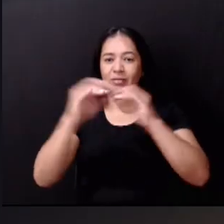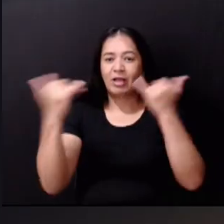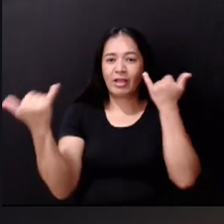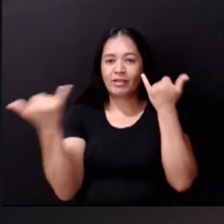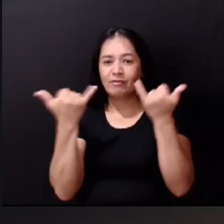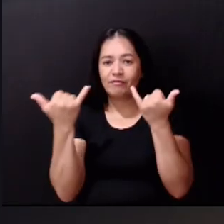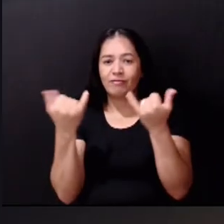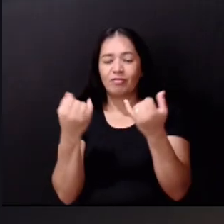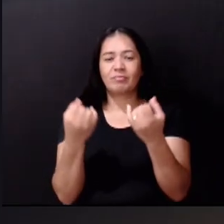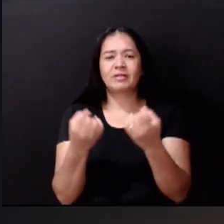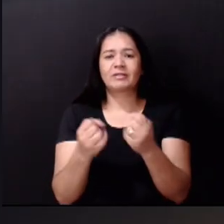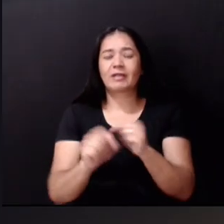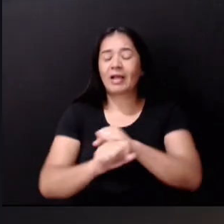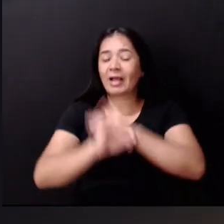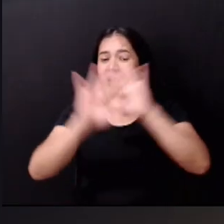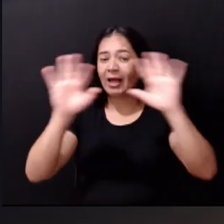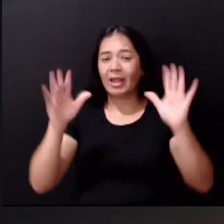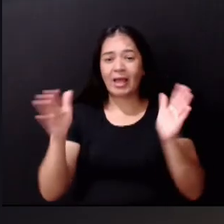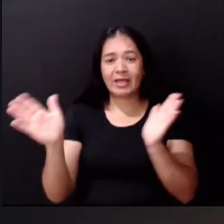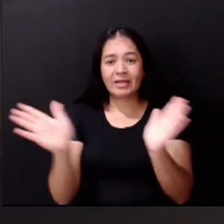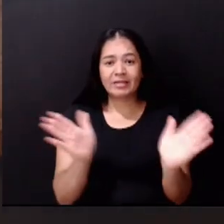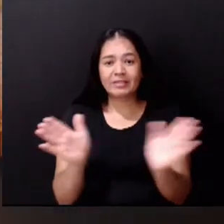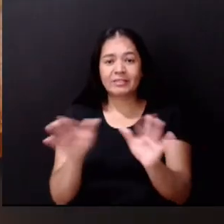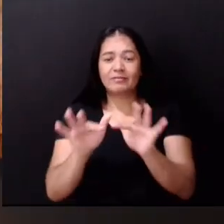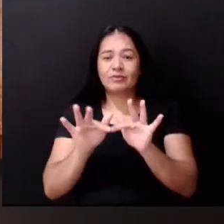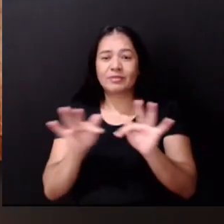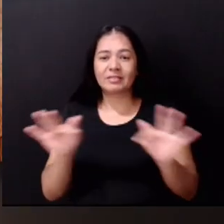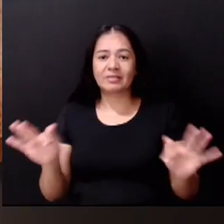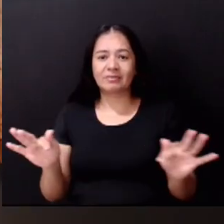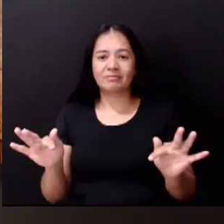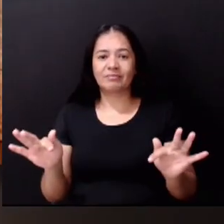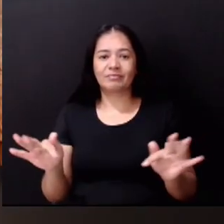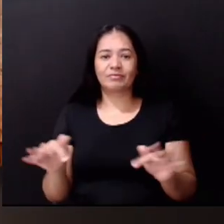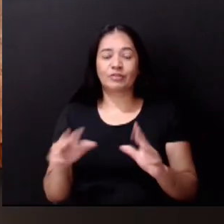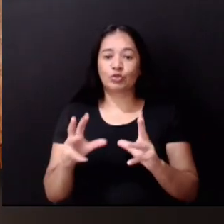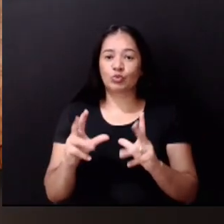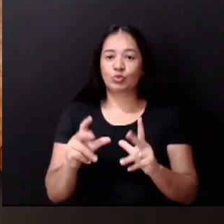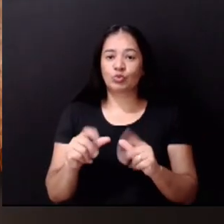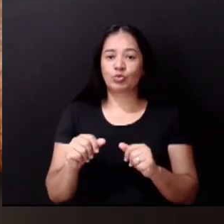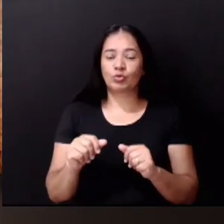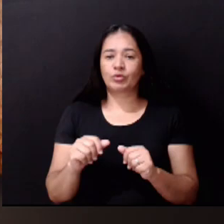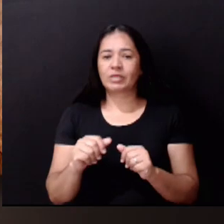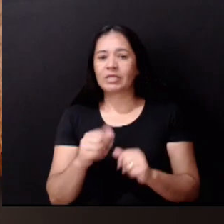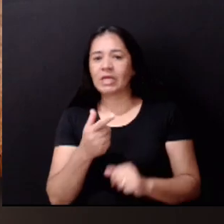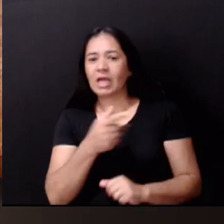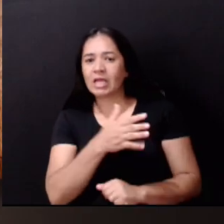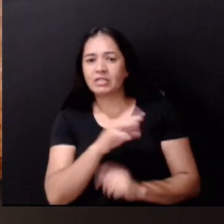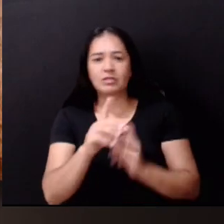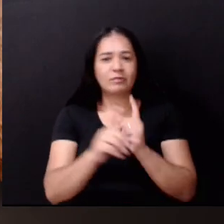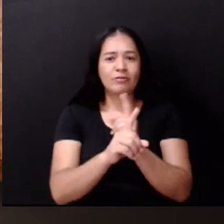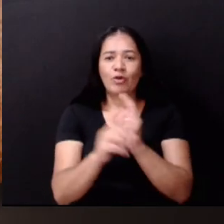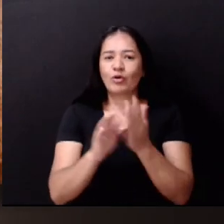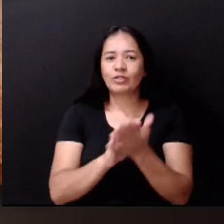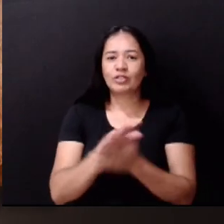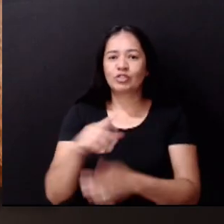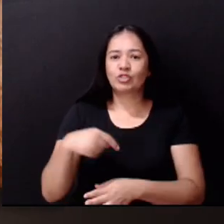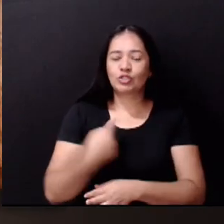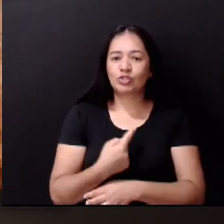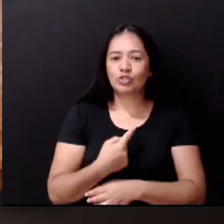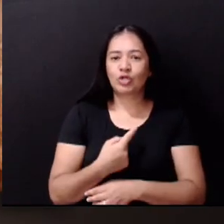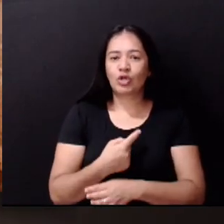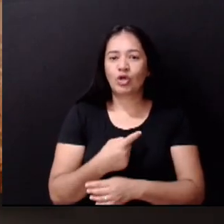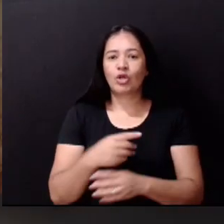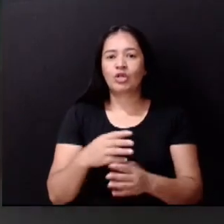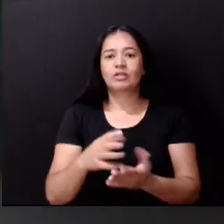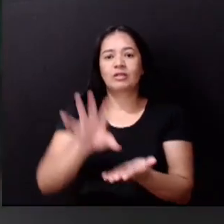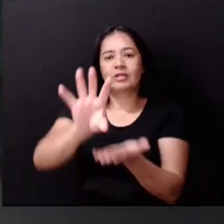forma acessível, e aquilo que eventualmente não for encontrado no portal, a gente sempre subsidia via ouvidoria de forma rápida, de